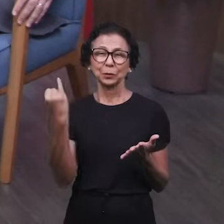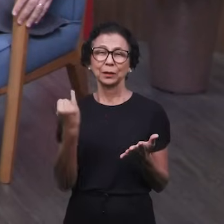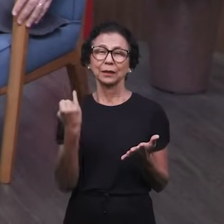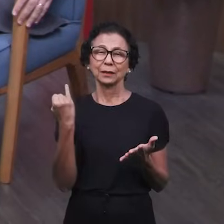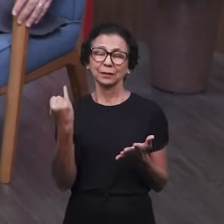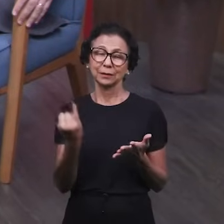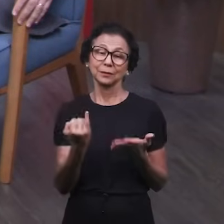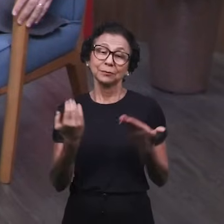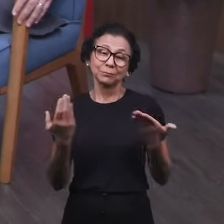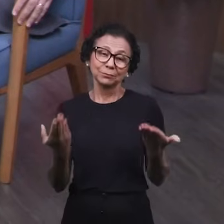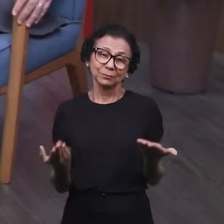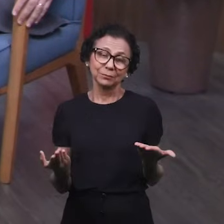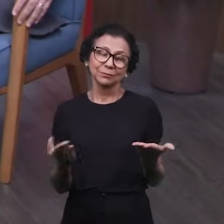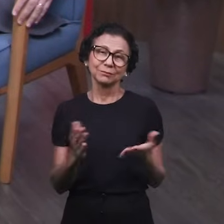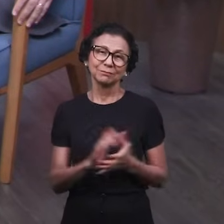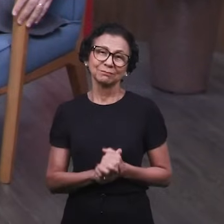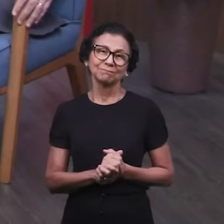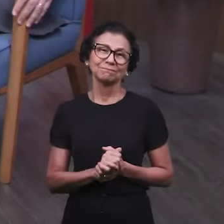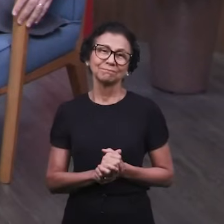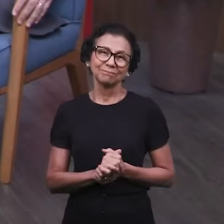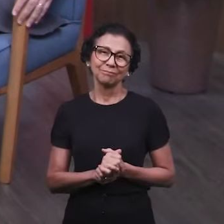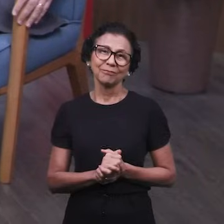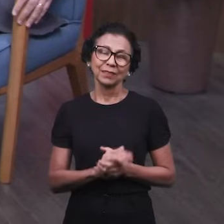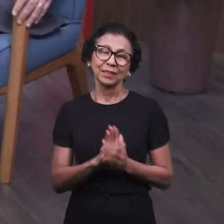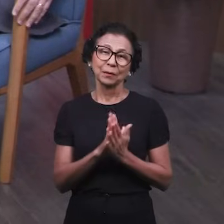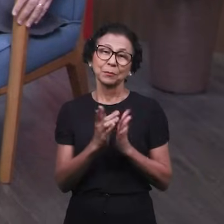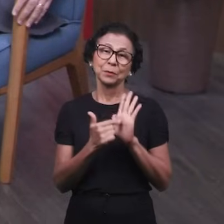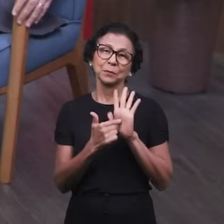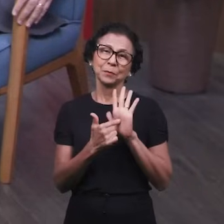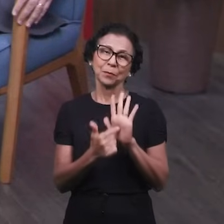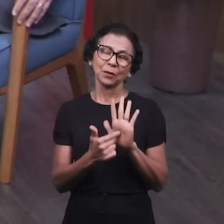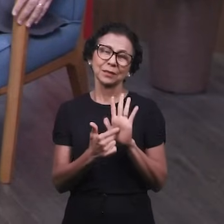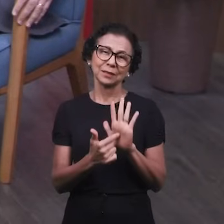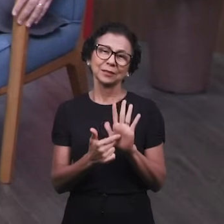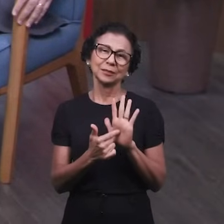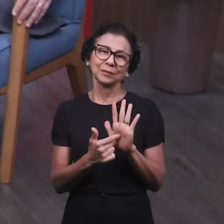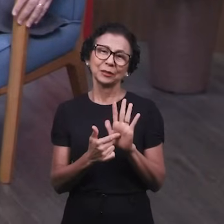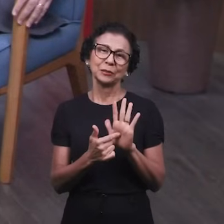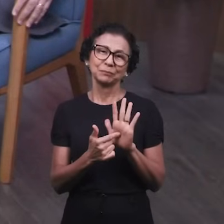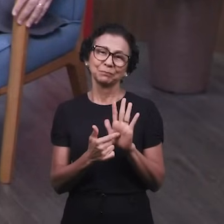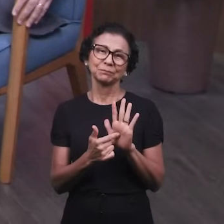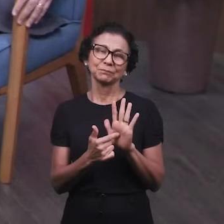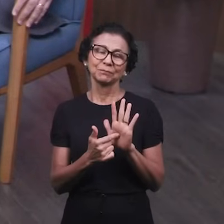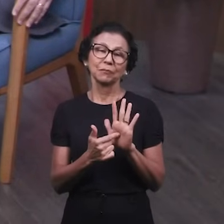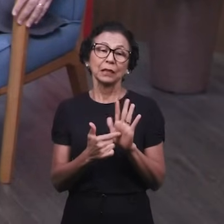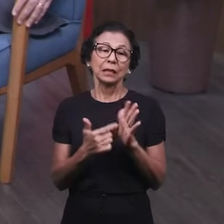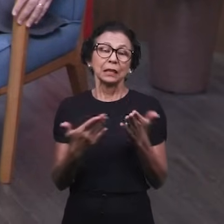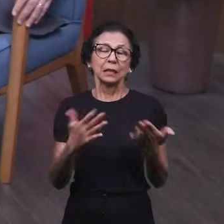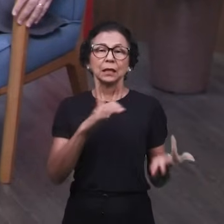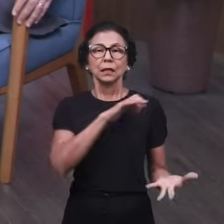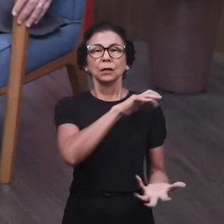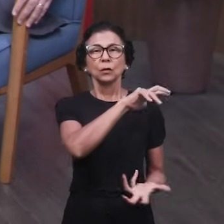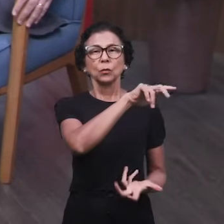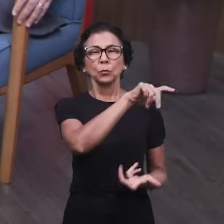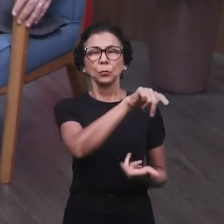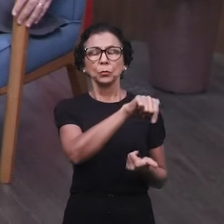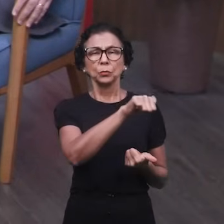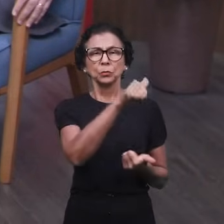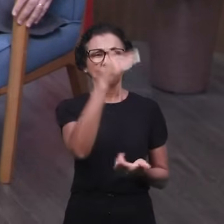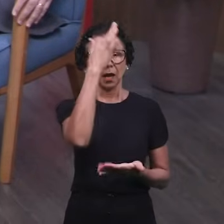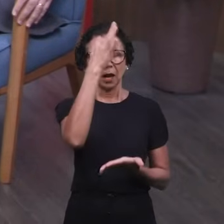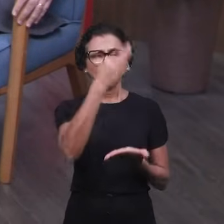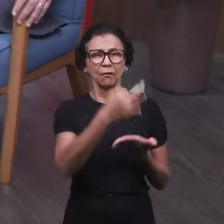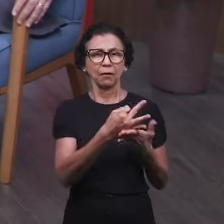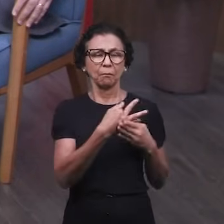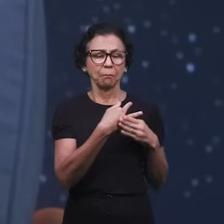preciosos, inclusive estabelecidos na própria palavra de Deus. É um mundo que subverteu a